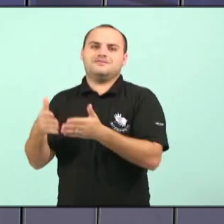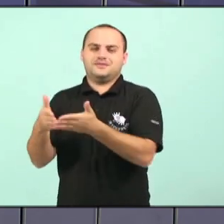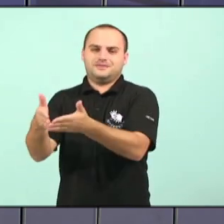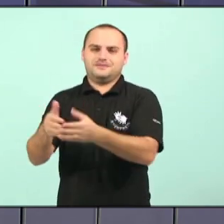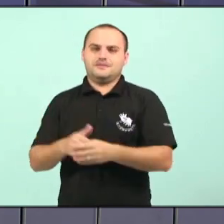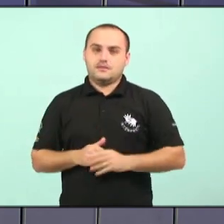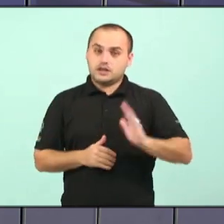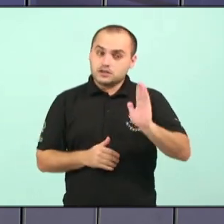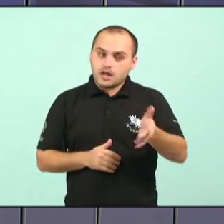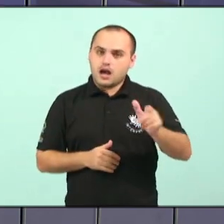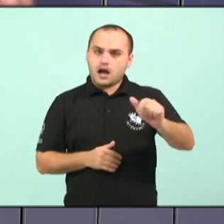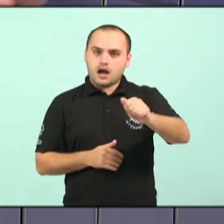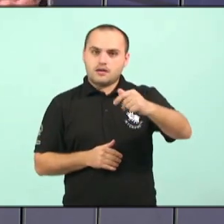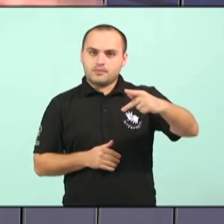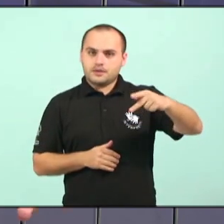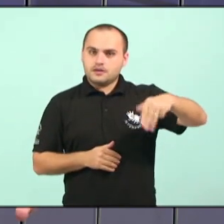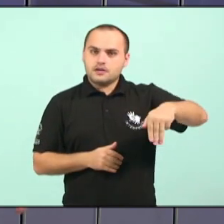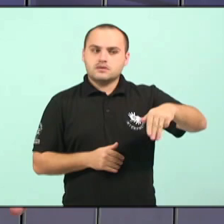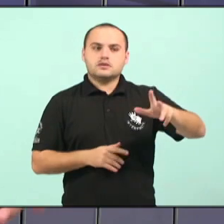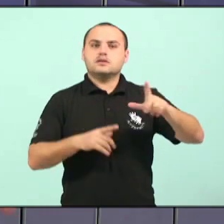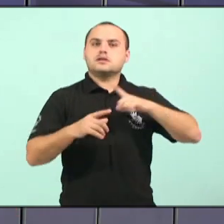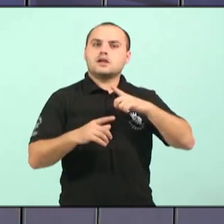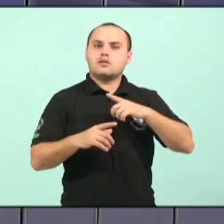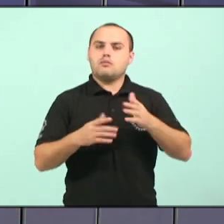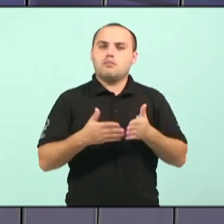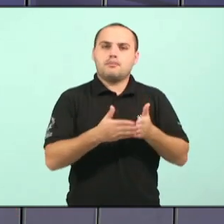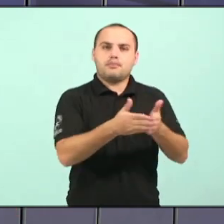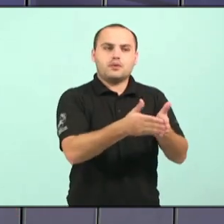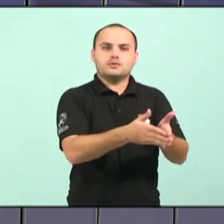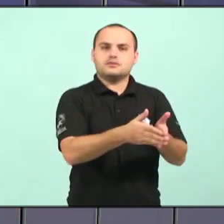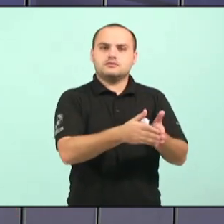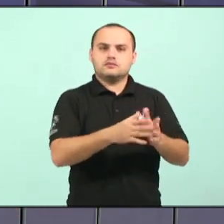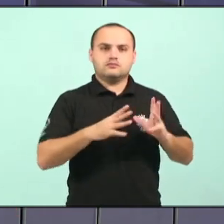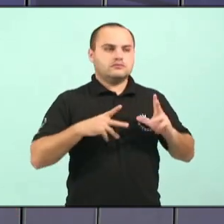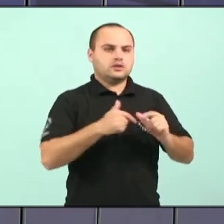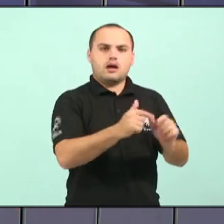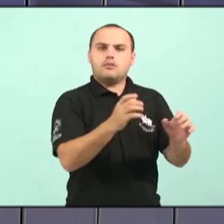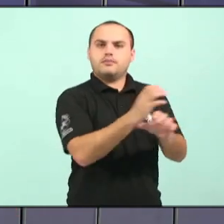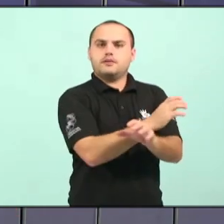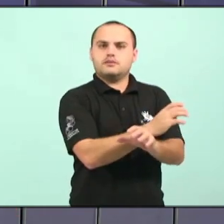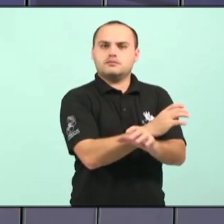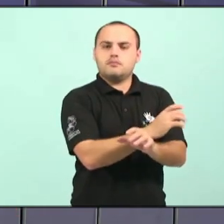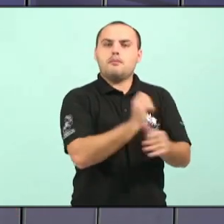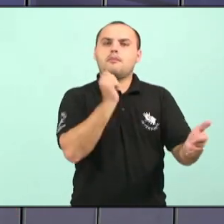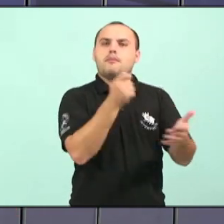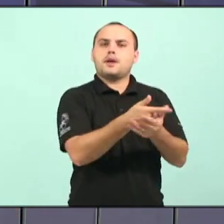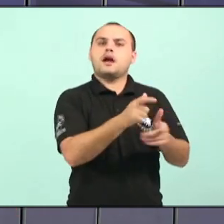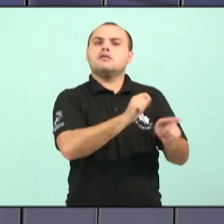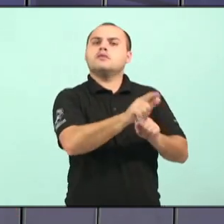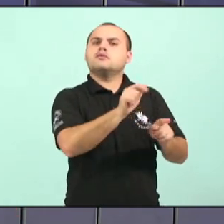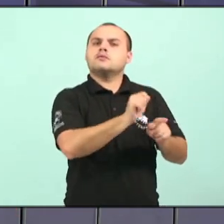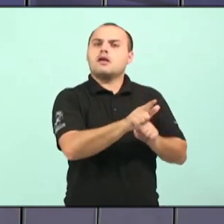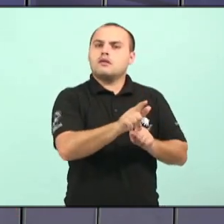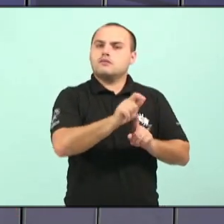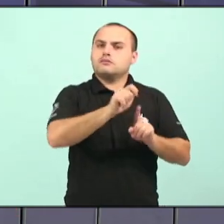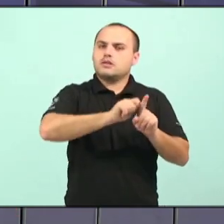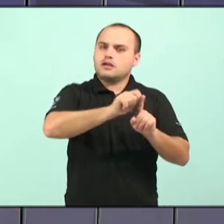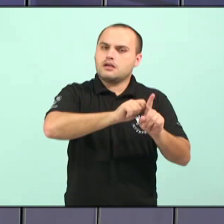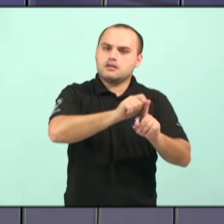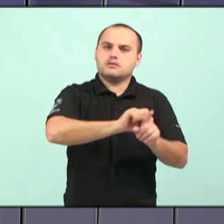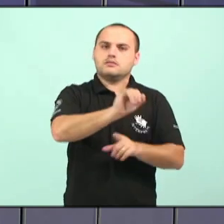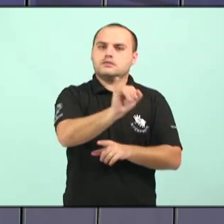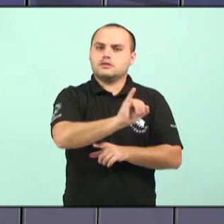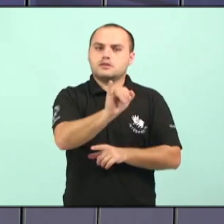IPM, da Maersk, aqui em Itajaí, eles pegaram um porto pronto. E aqui eles arrendaram, eles pagam um aluguel todo mês para Itajaí para